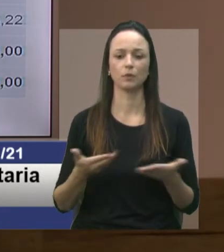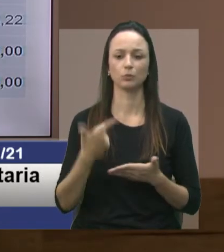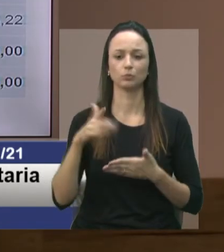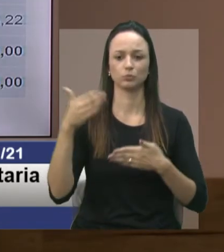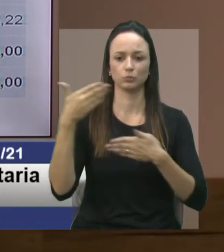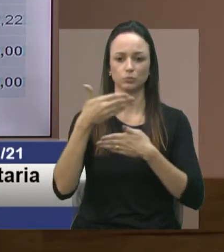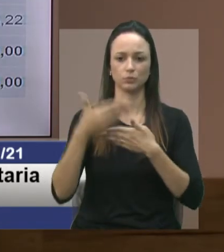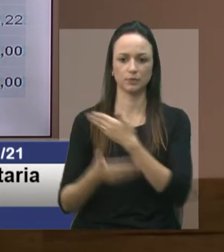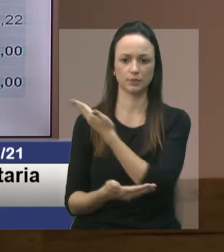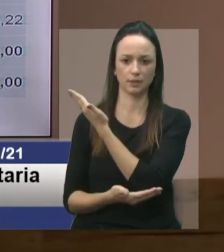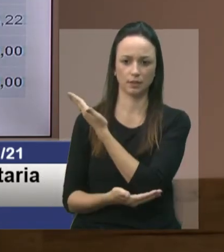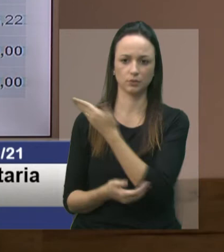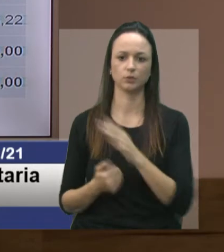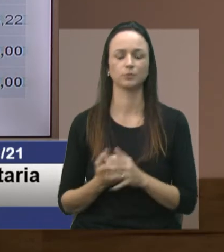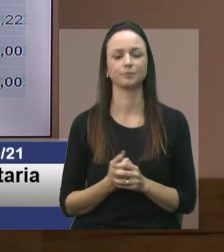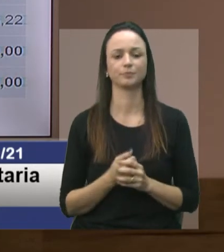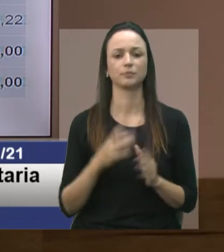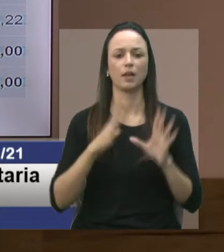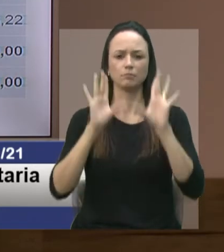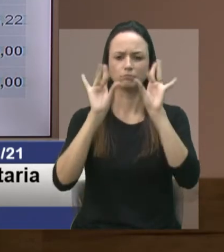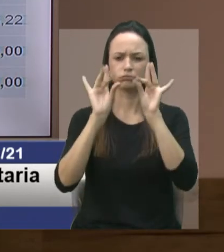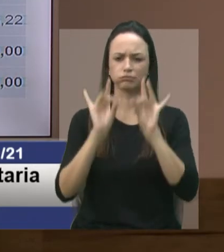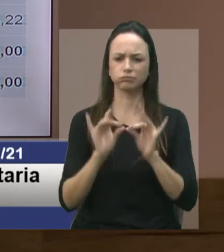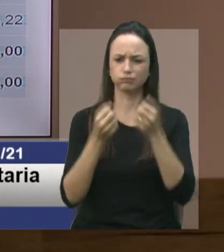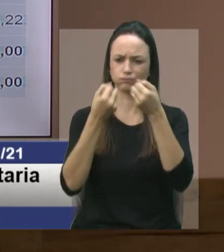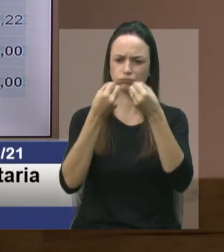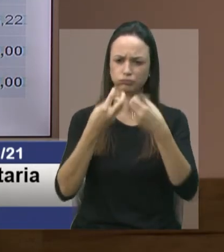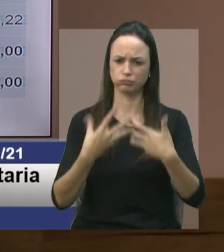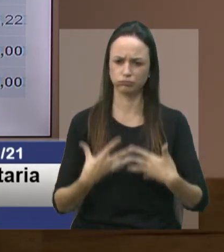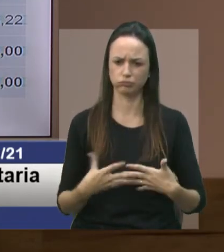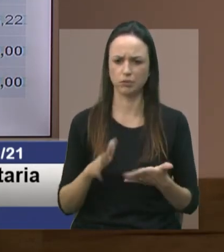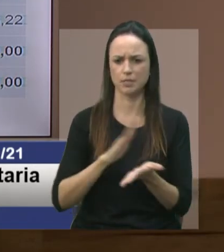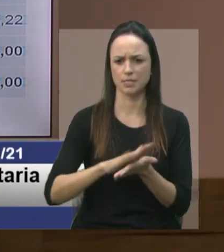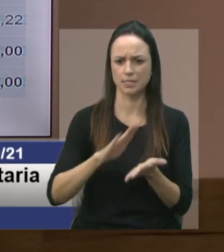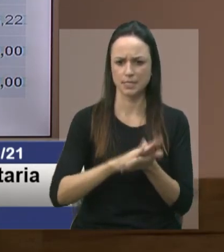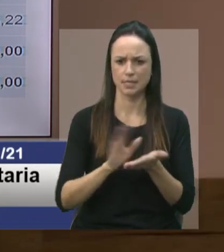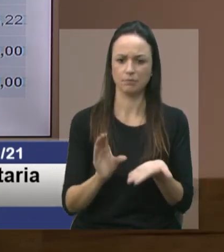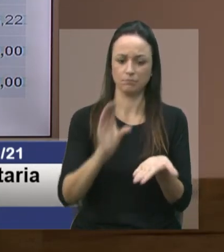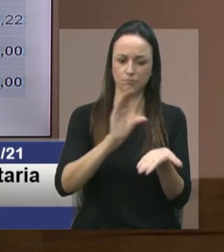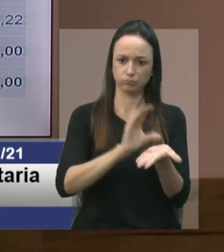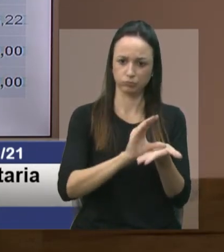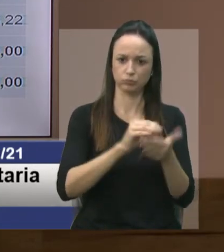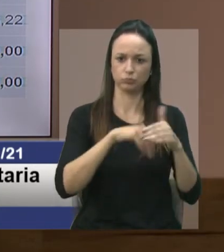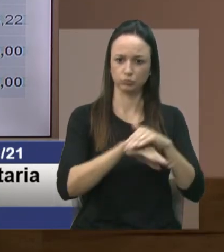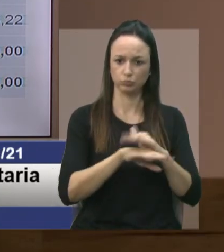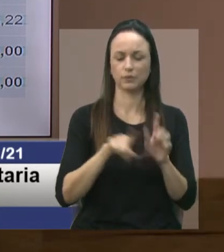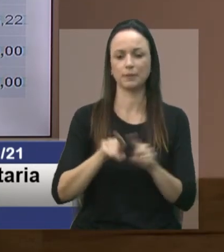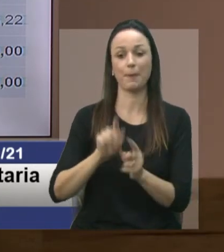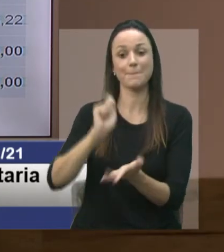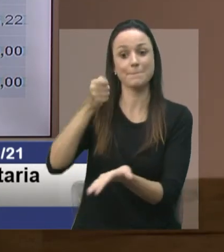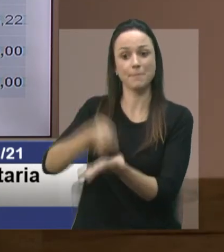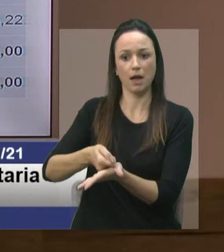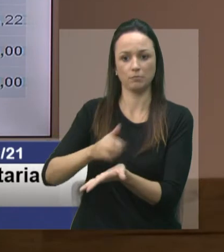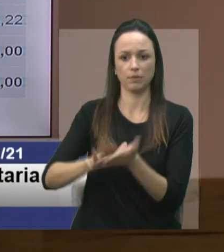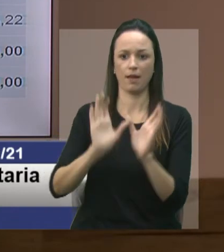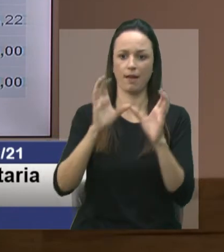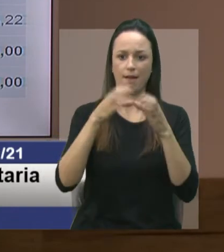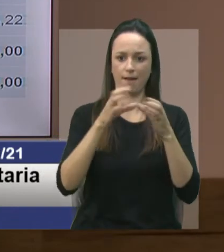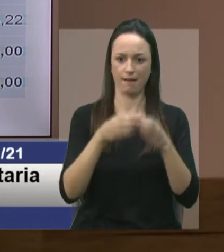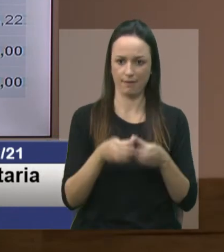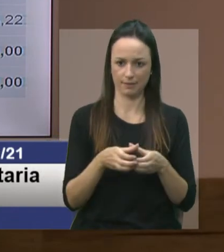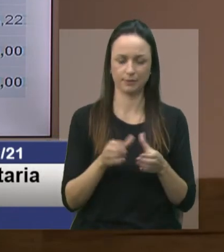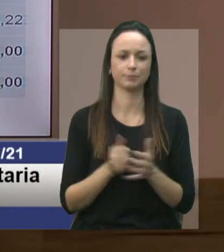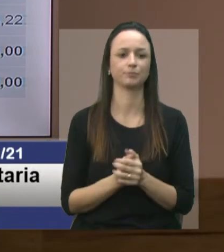Aqui a gente traz um detalhamento da despesa empenhada e liquidada por categoria. Então, nós